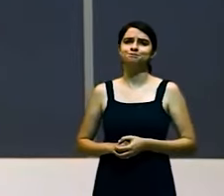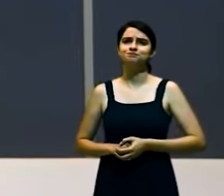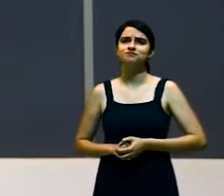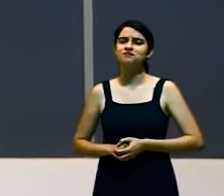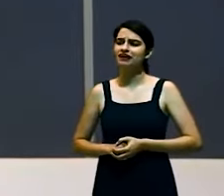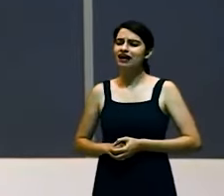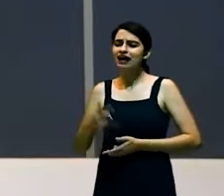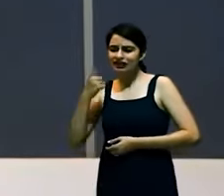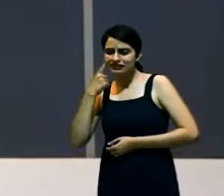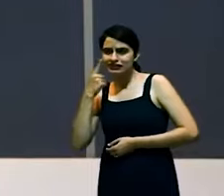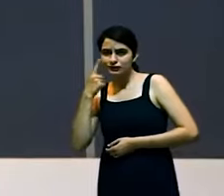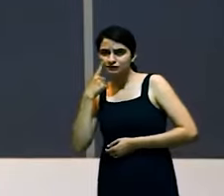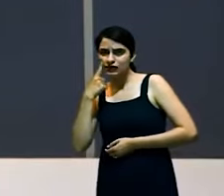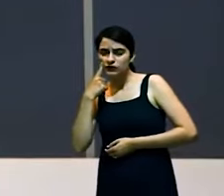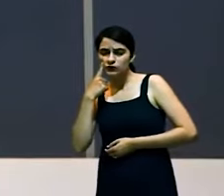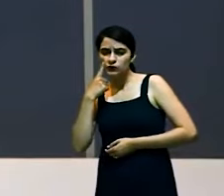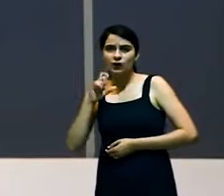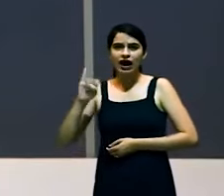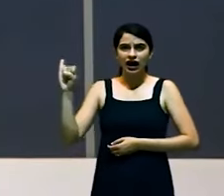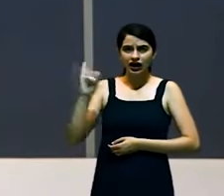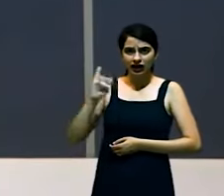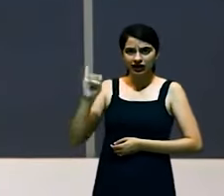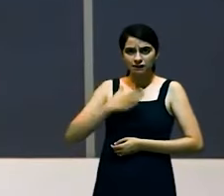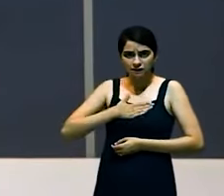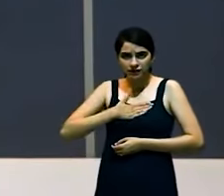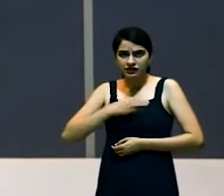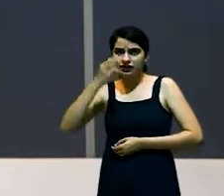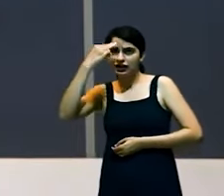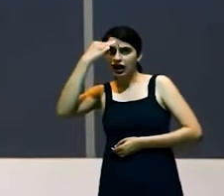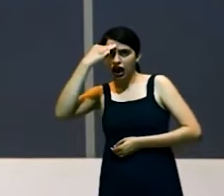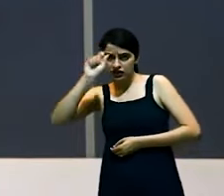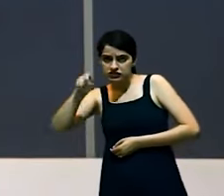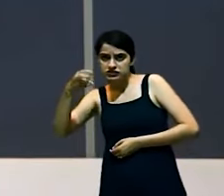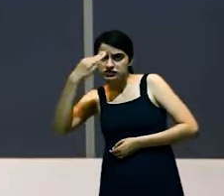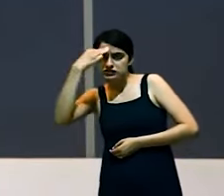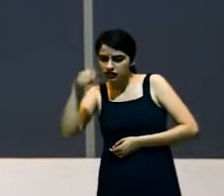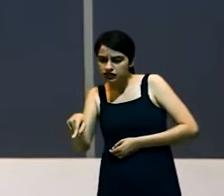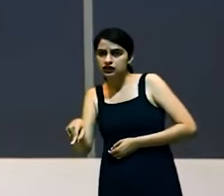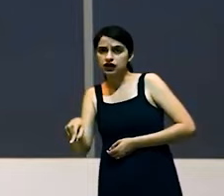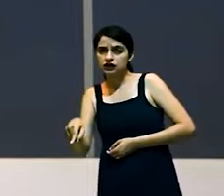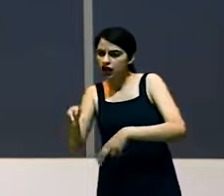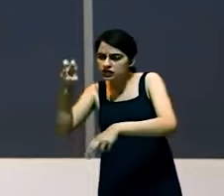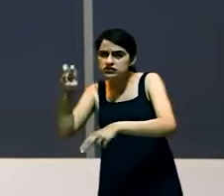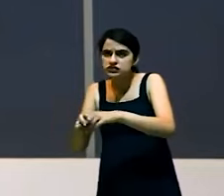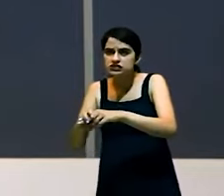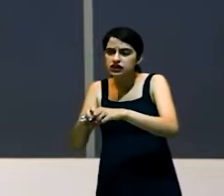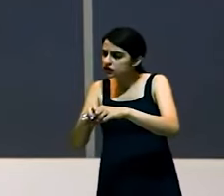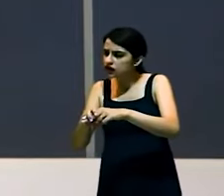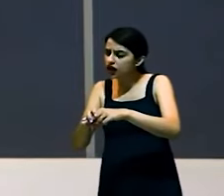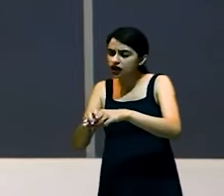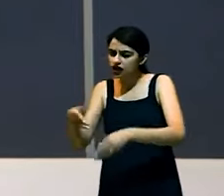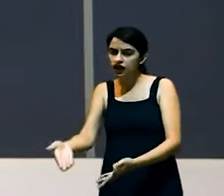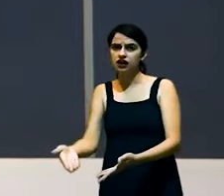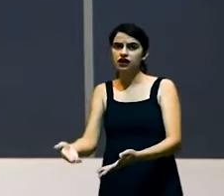o Senhor não está vendo o que está acontecendo? O Senhor não se importa com o que está acontecendo? Olha o que está